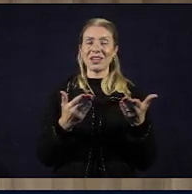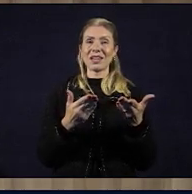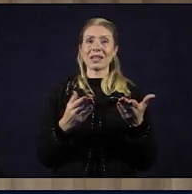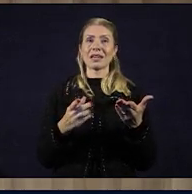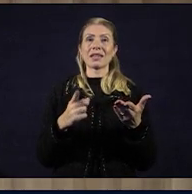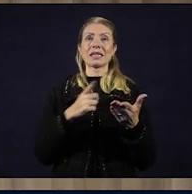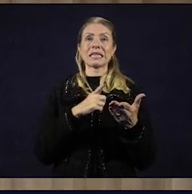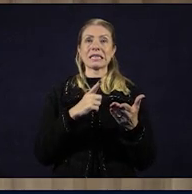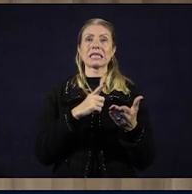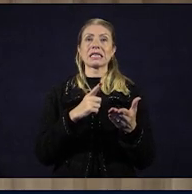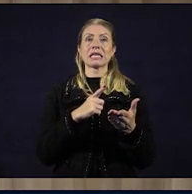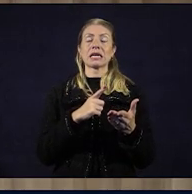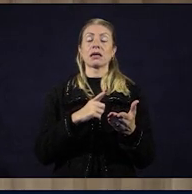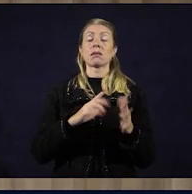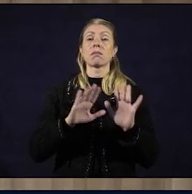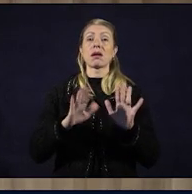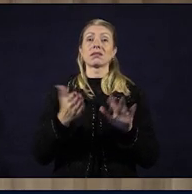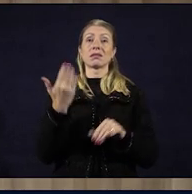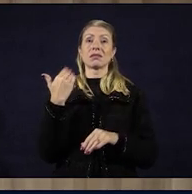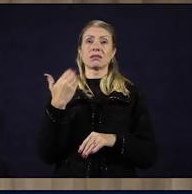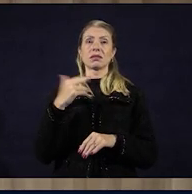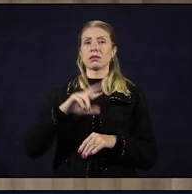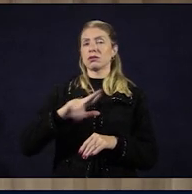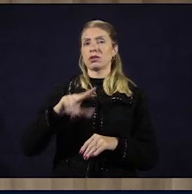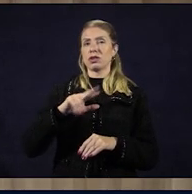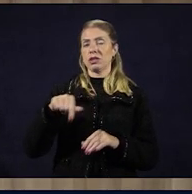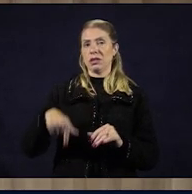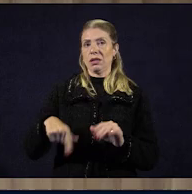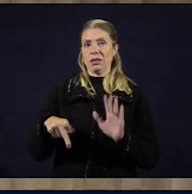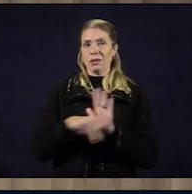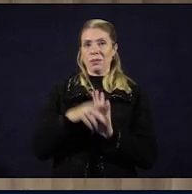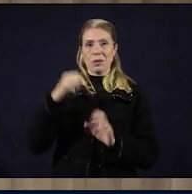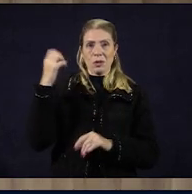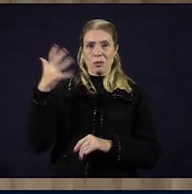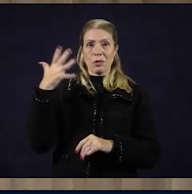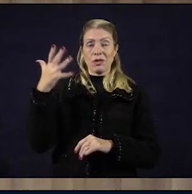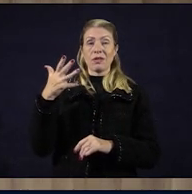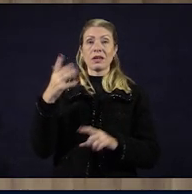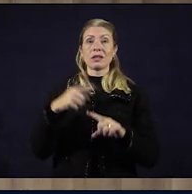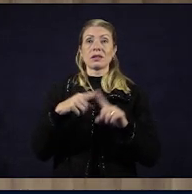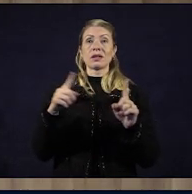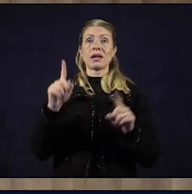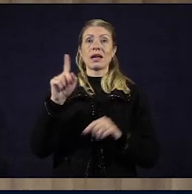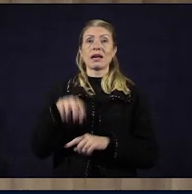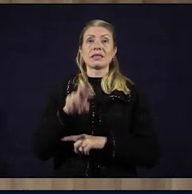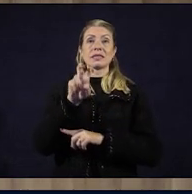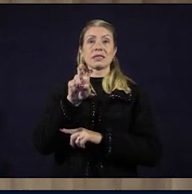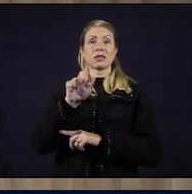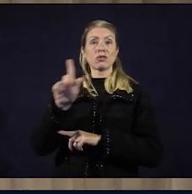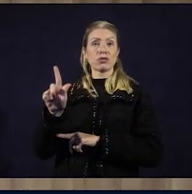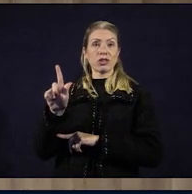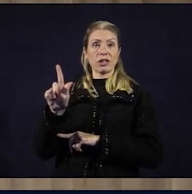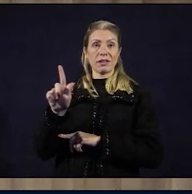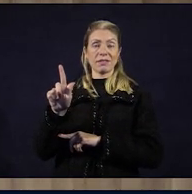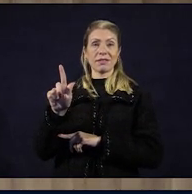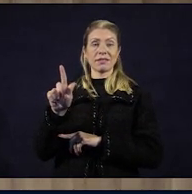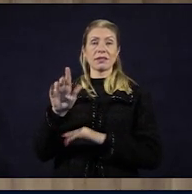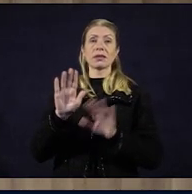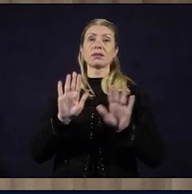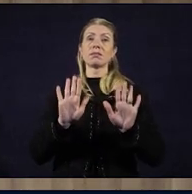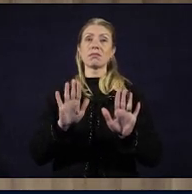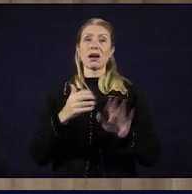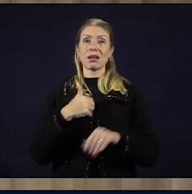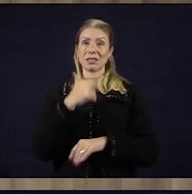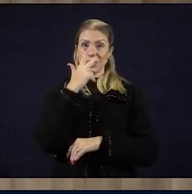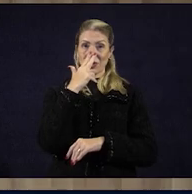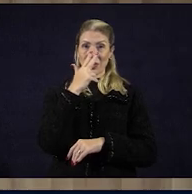não pertenceria esse fórum é um painel sobre 5g mas eu